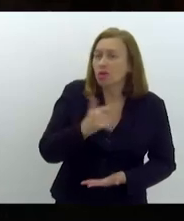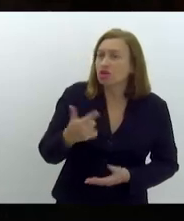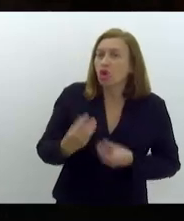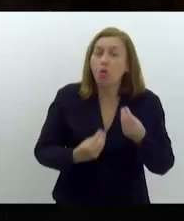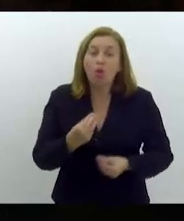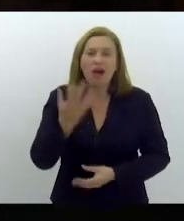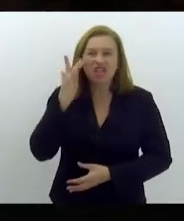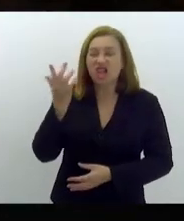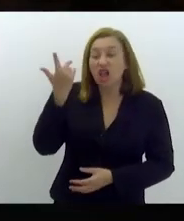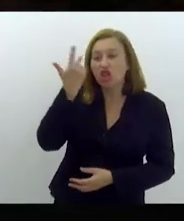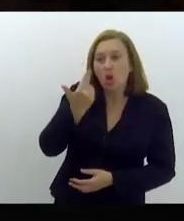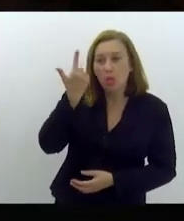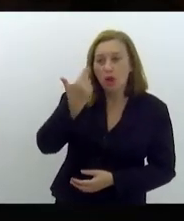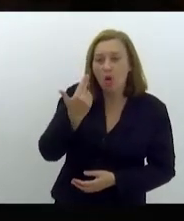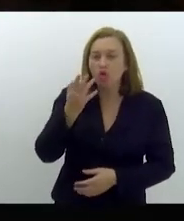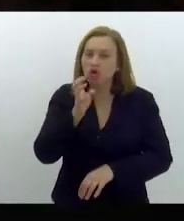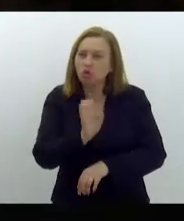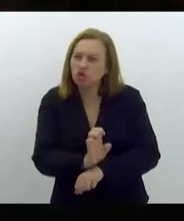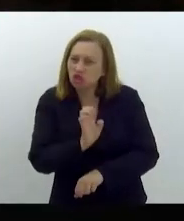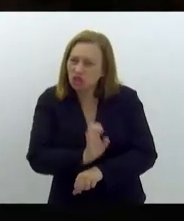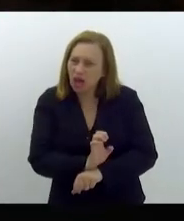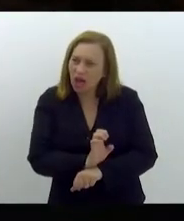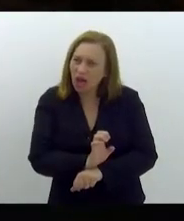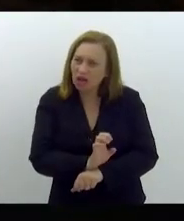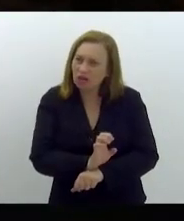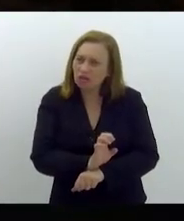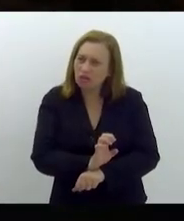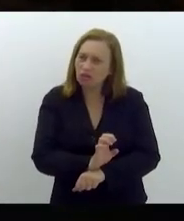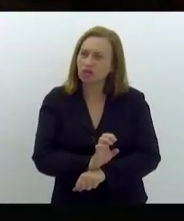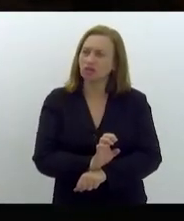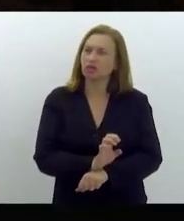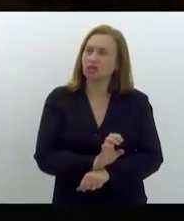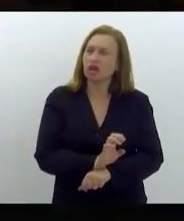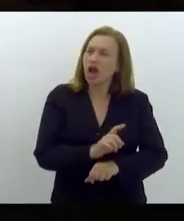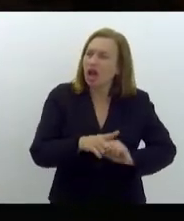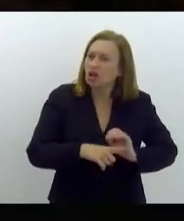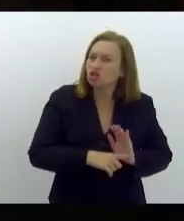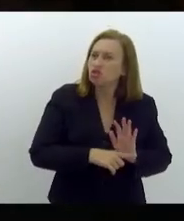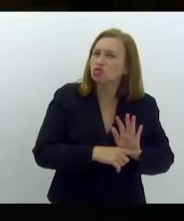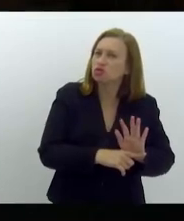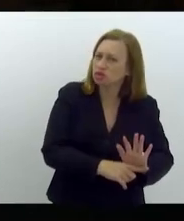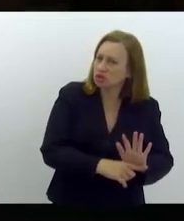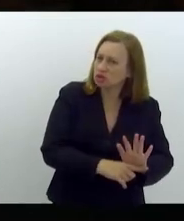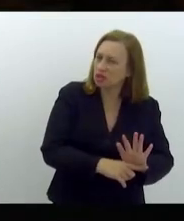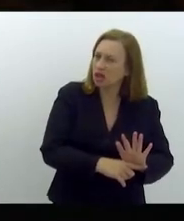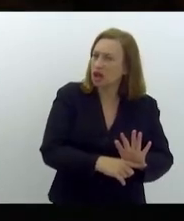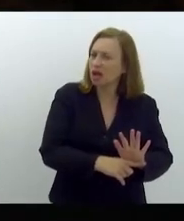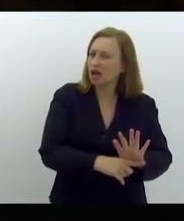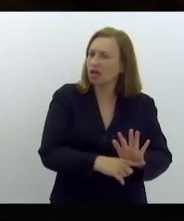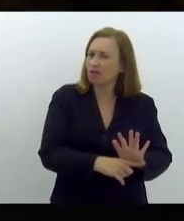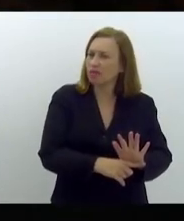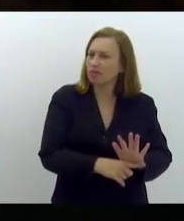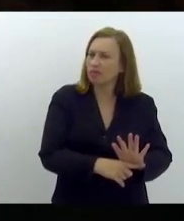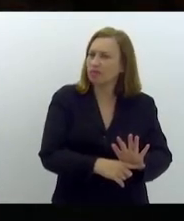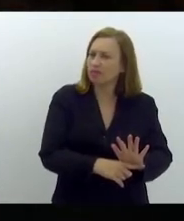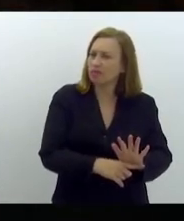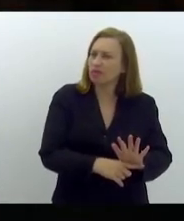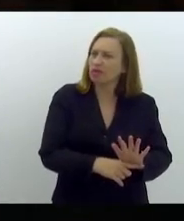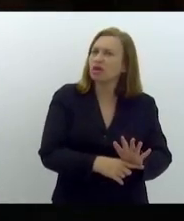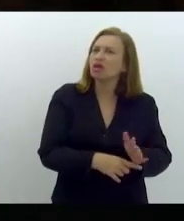que o estado que deveria ser o provedor e aquele mantenedor